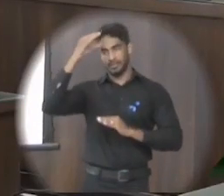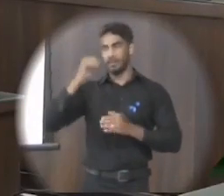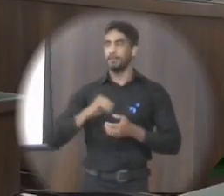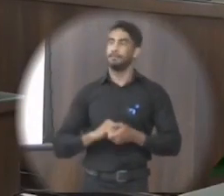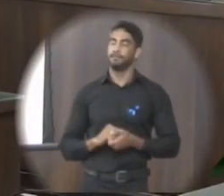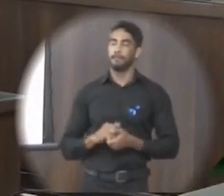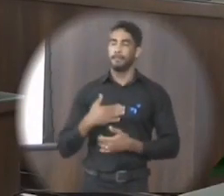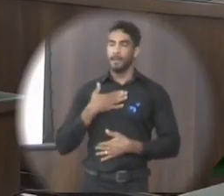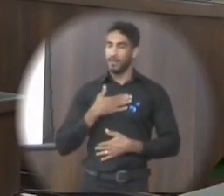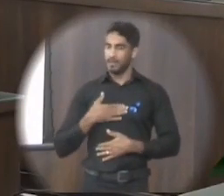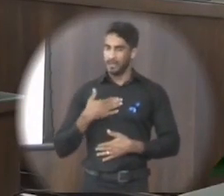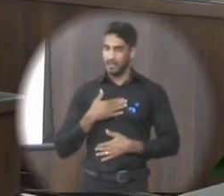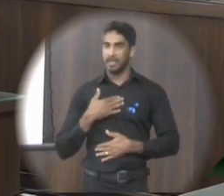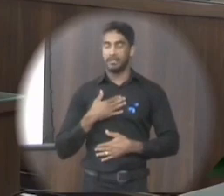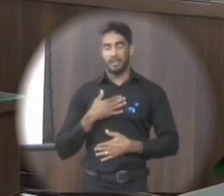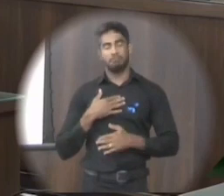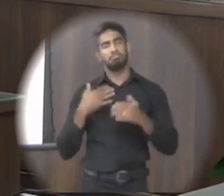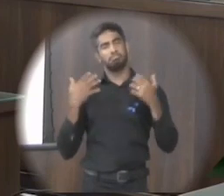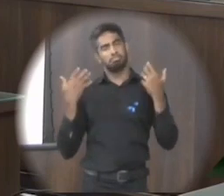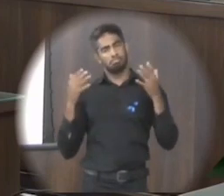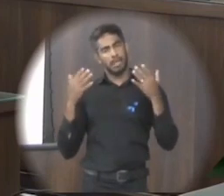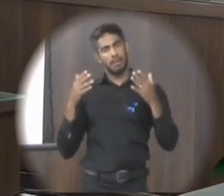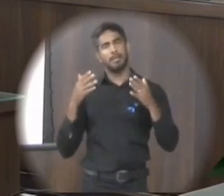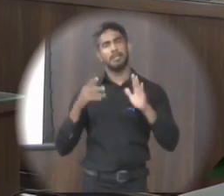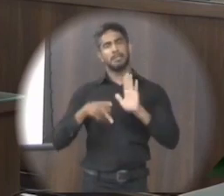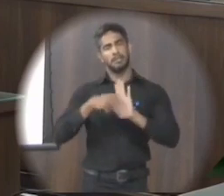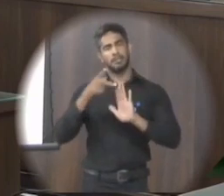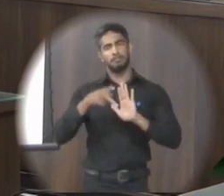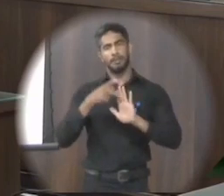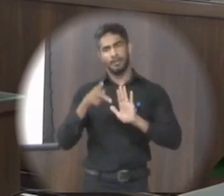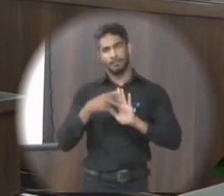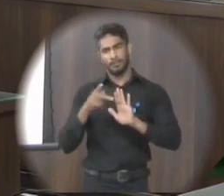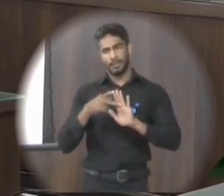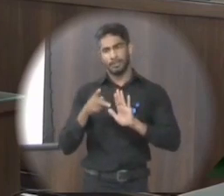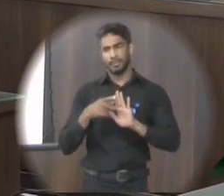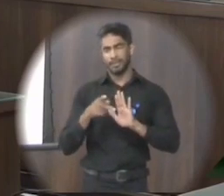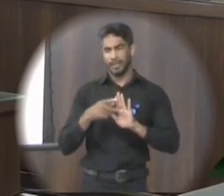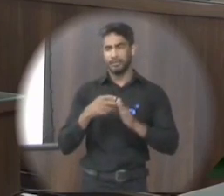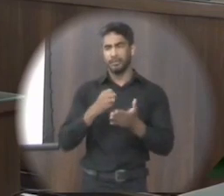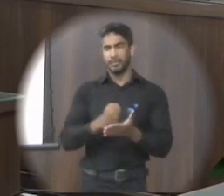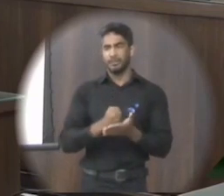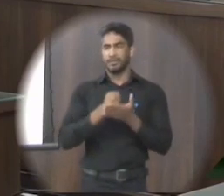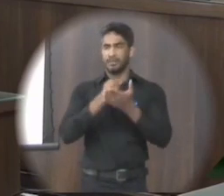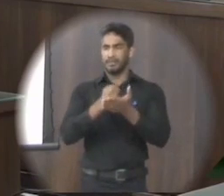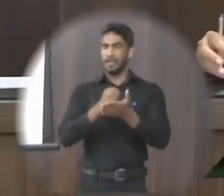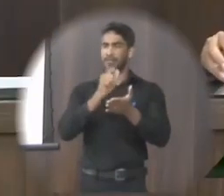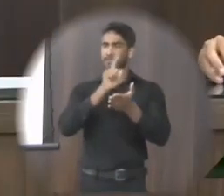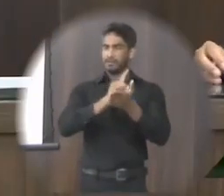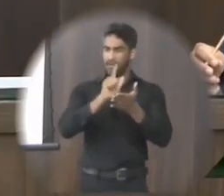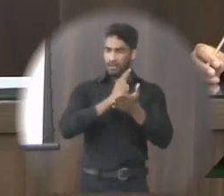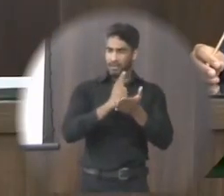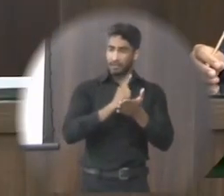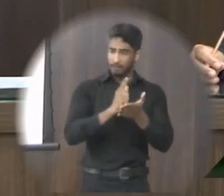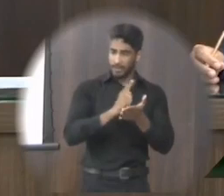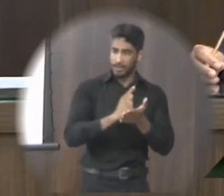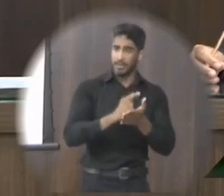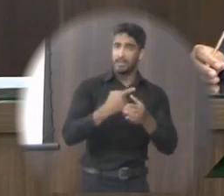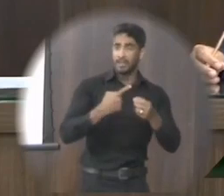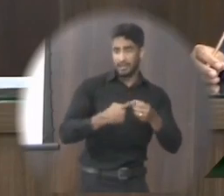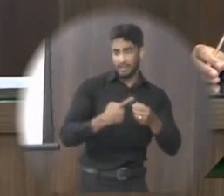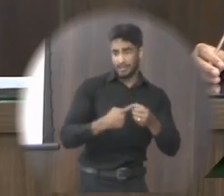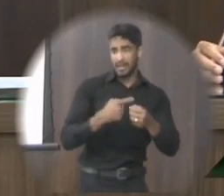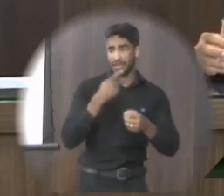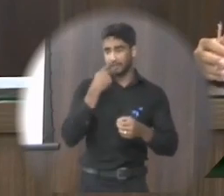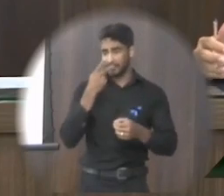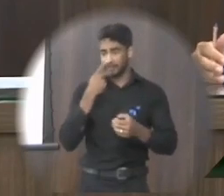agradecemos, colega Léo, parabéns pelo projeto. Dia Municipal da Sustentabilidade e Limpeza Urbana. Quando se